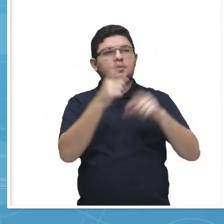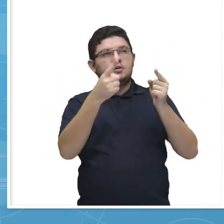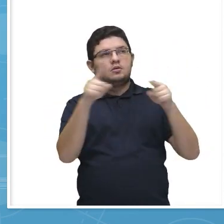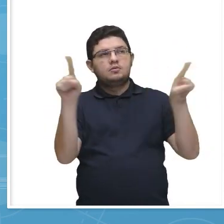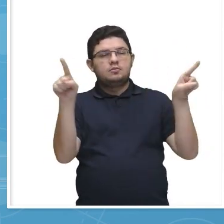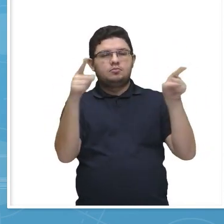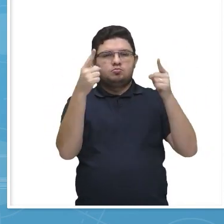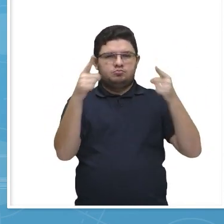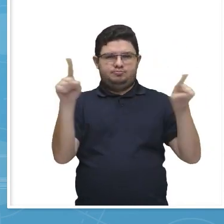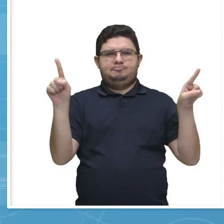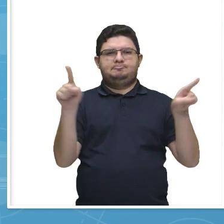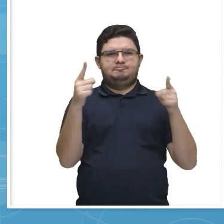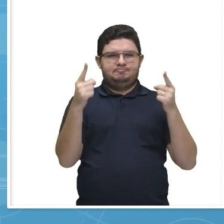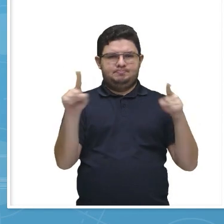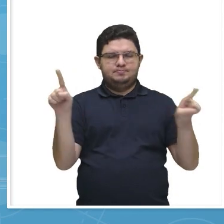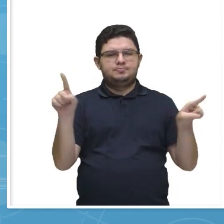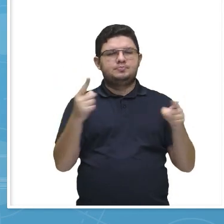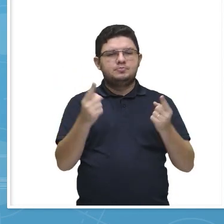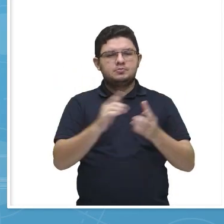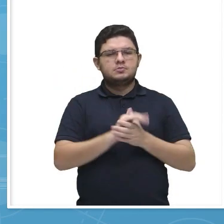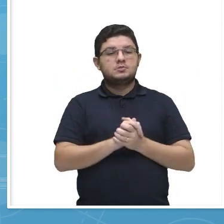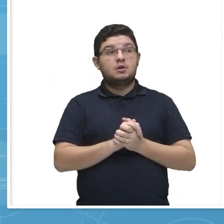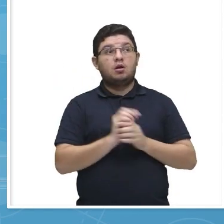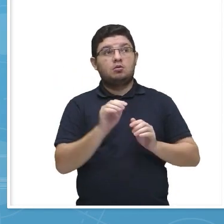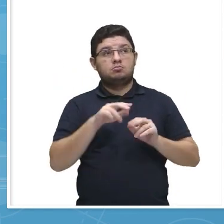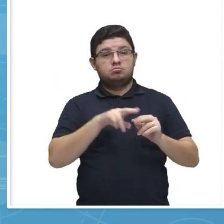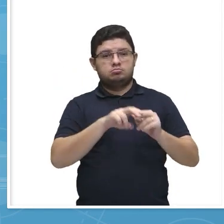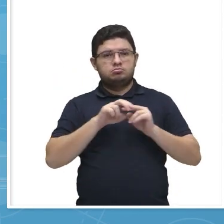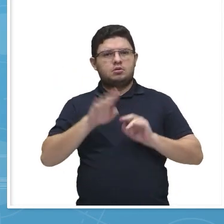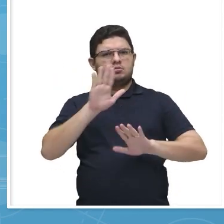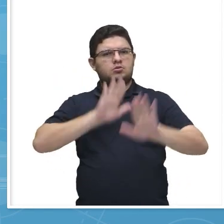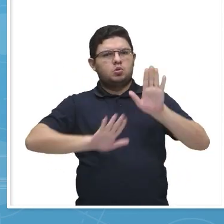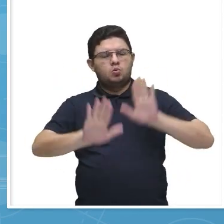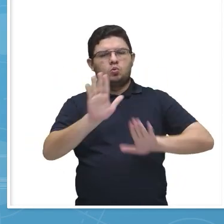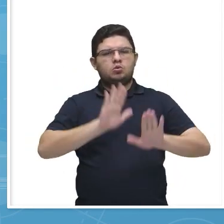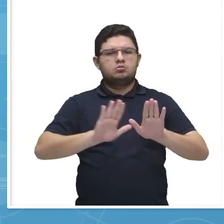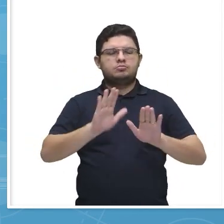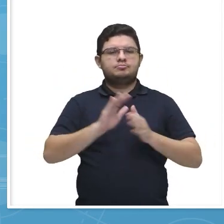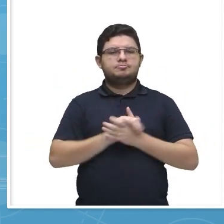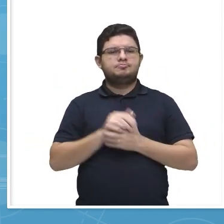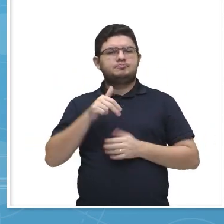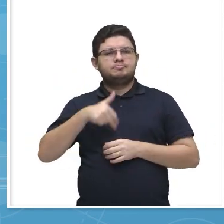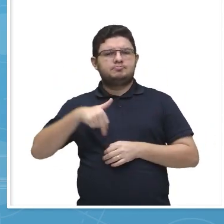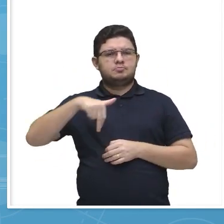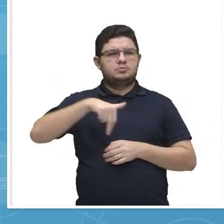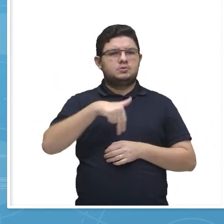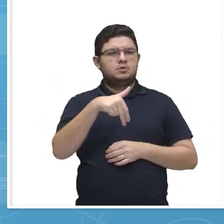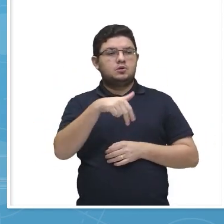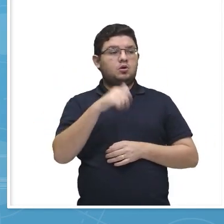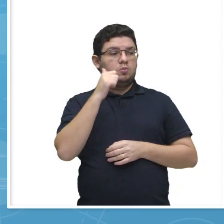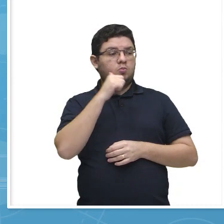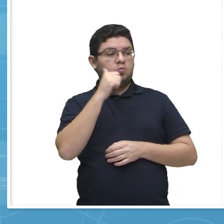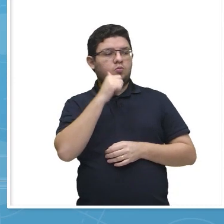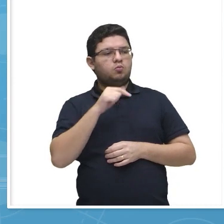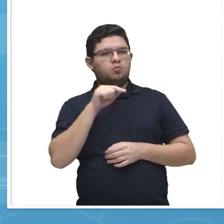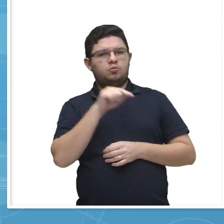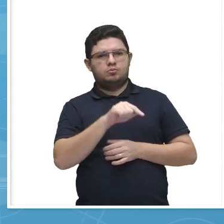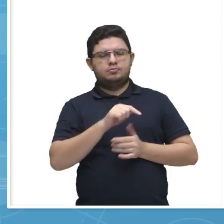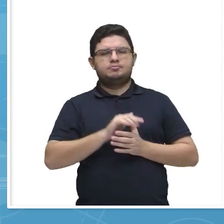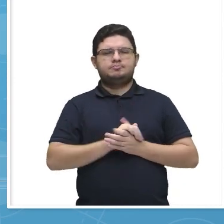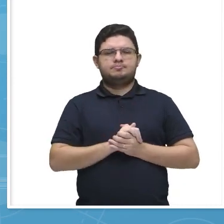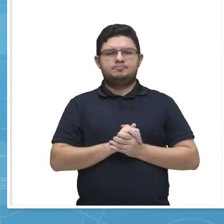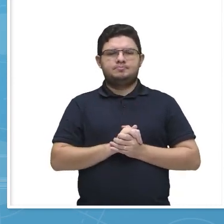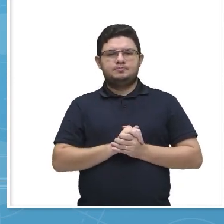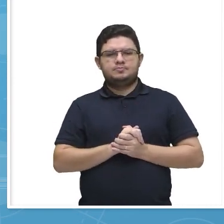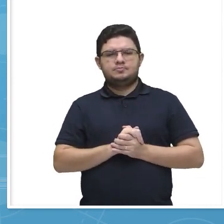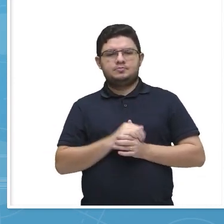qualquer. Aí então é preciso ter cuidado, porque deve andar perto uma mulher. Então, soneto de Vinícius